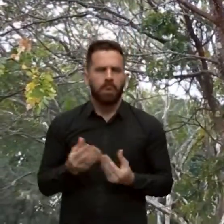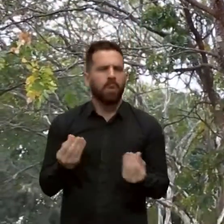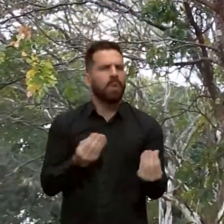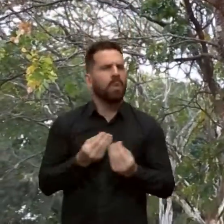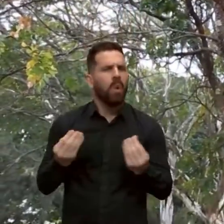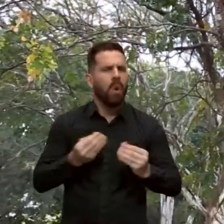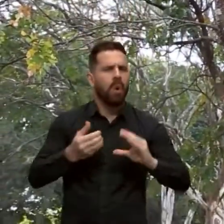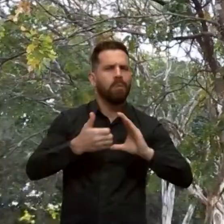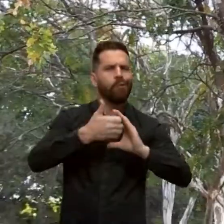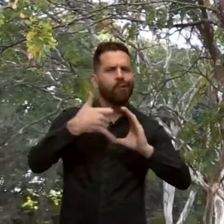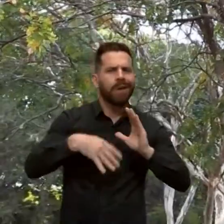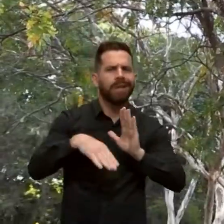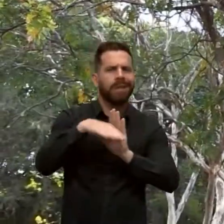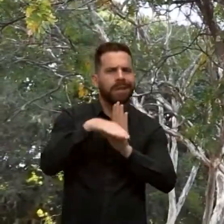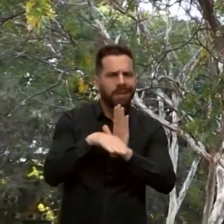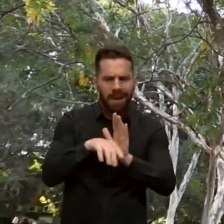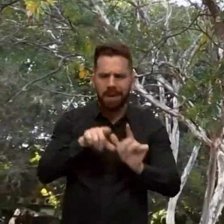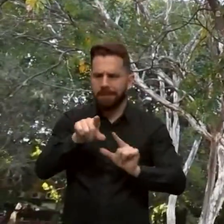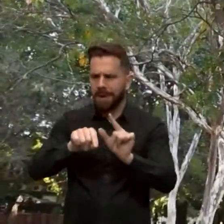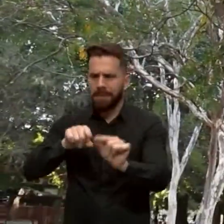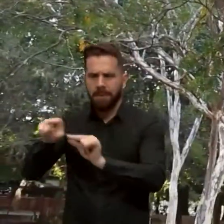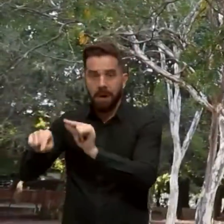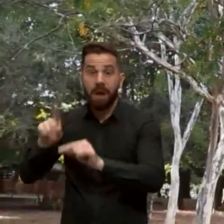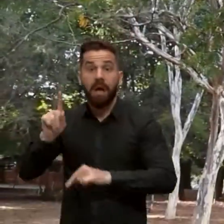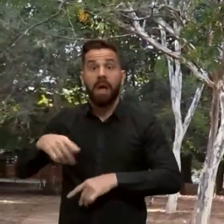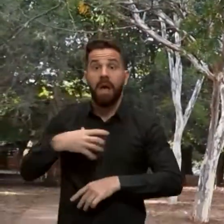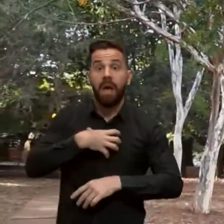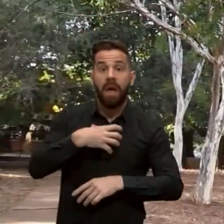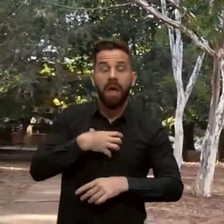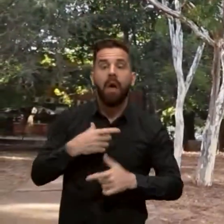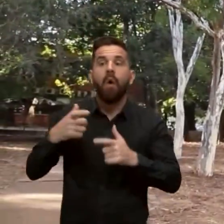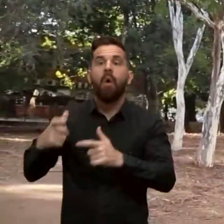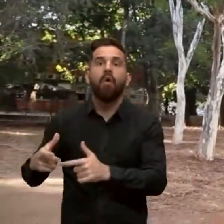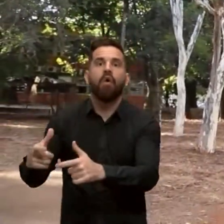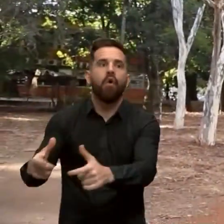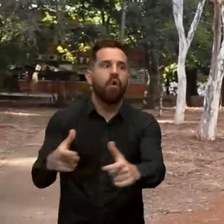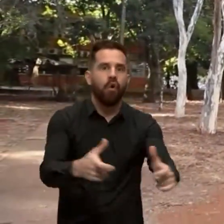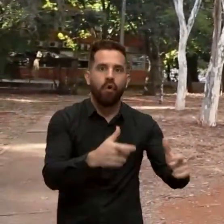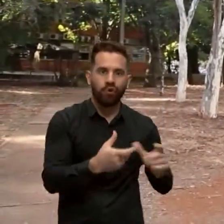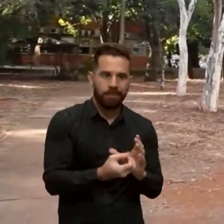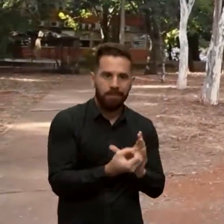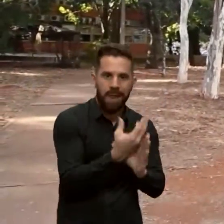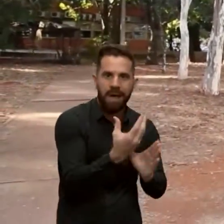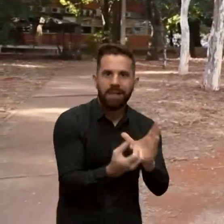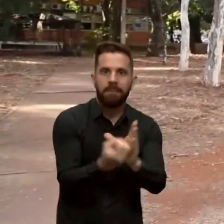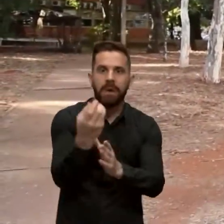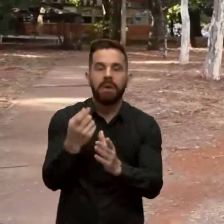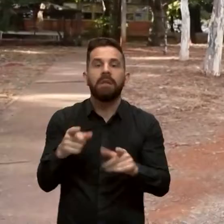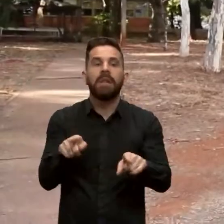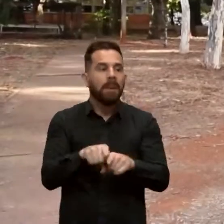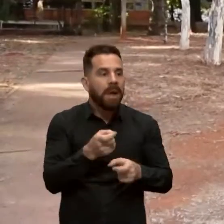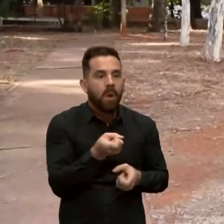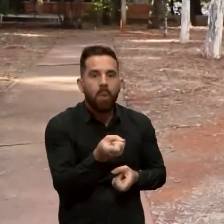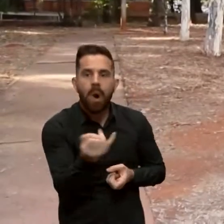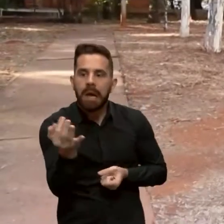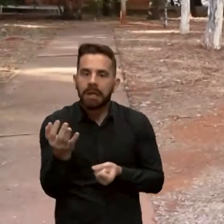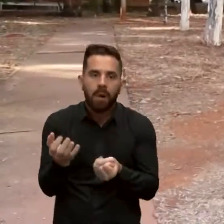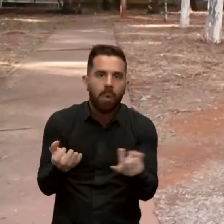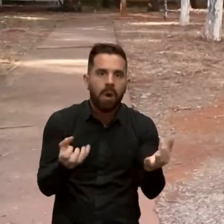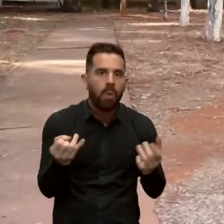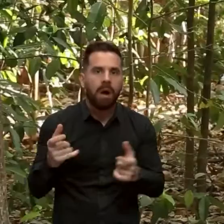dessas espécies são o modo como as plantas estão distribuídas e a quantidade dessas espécies na